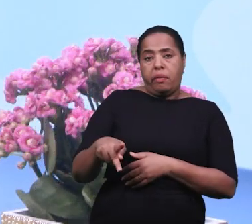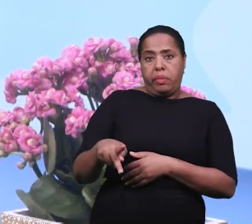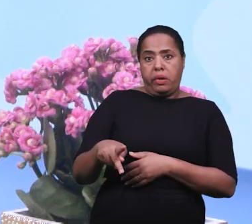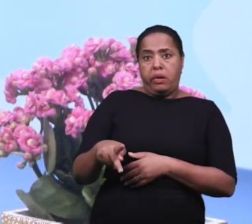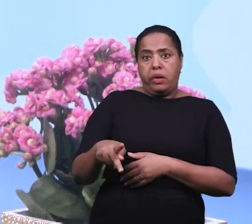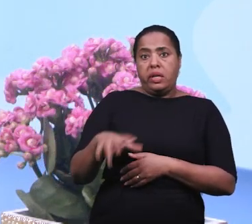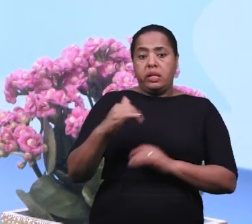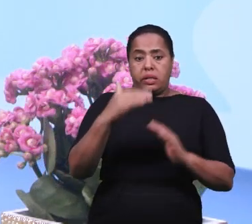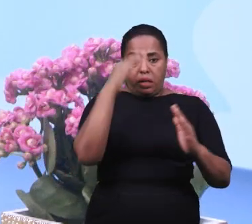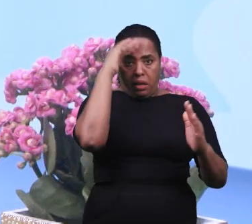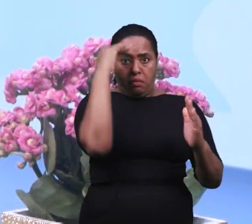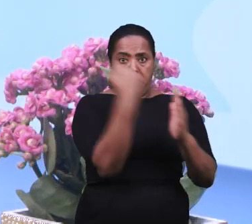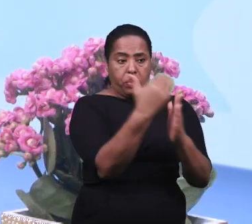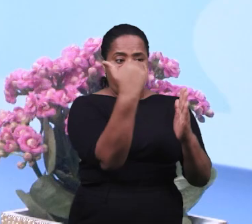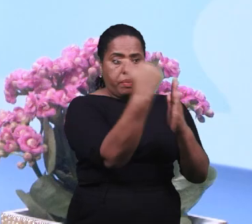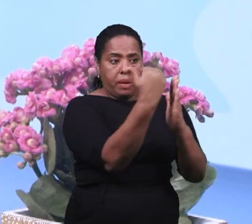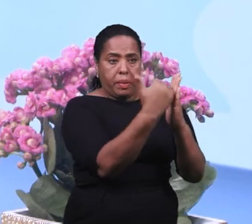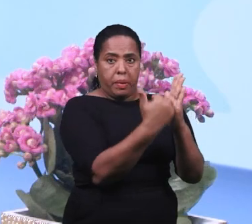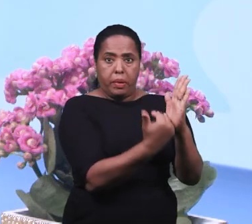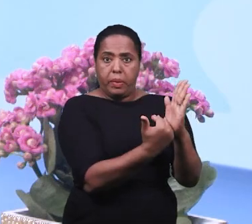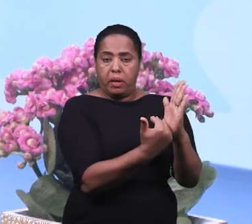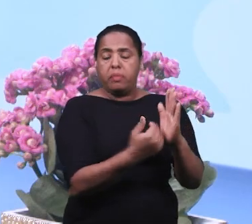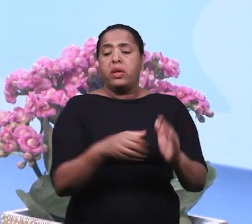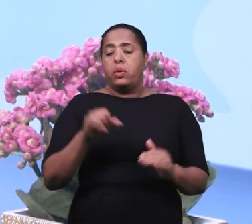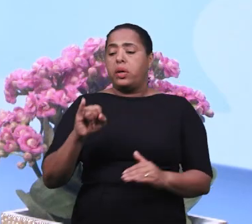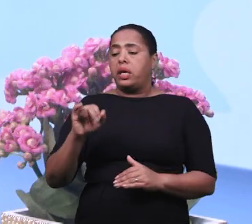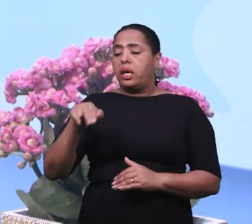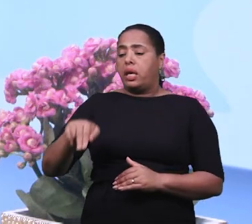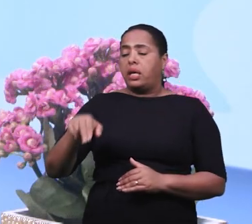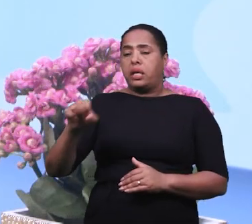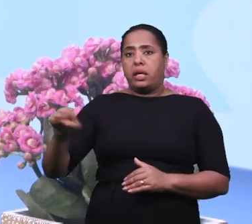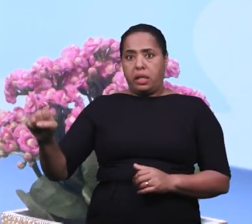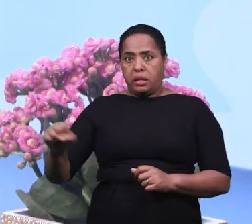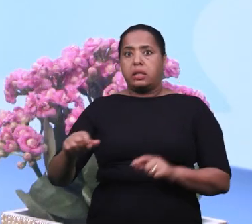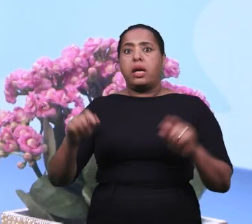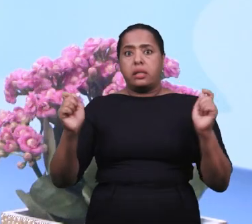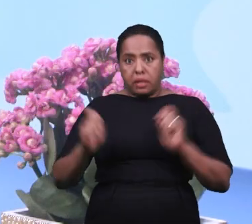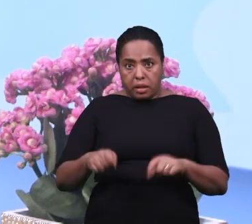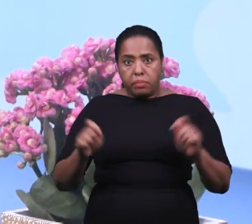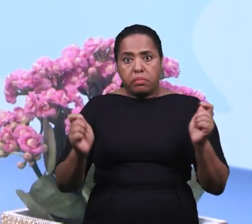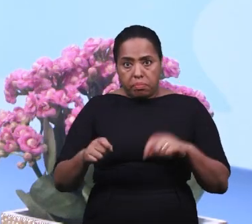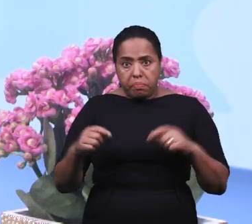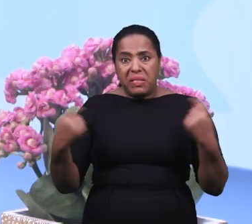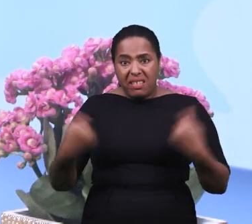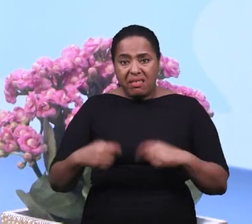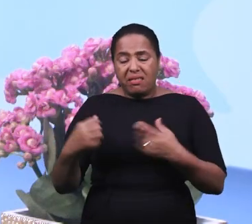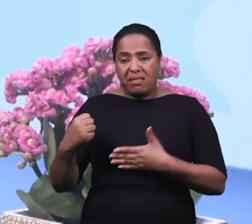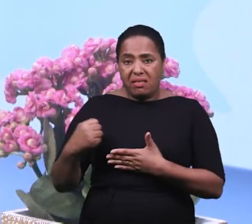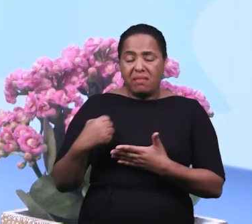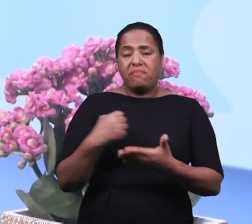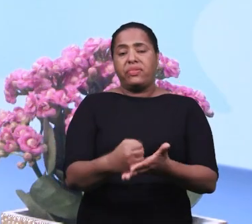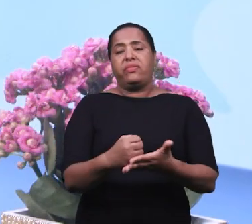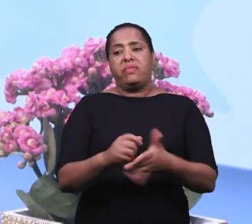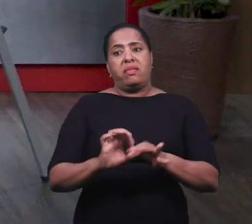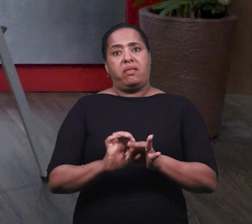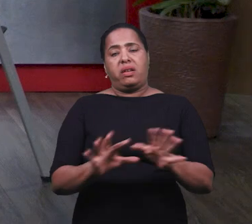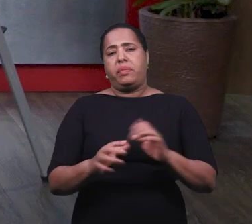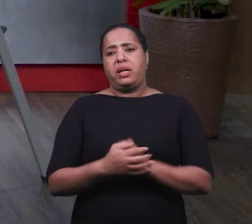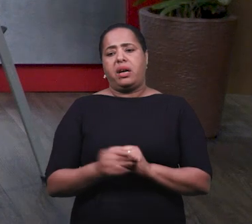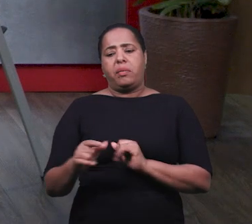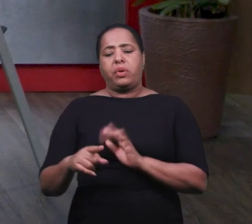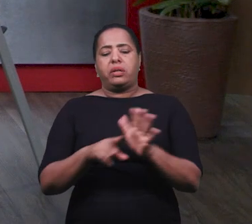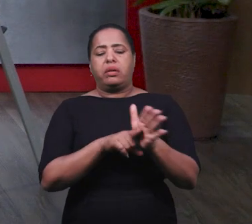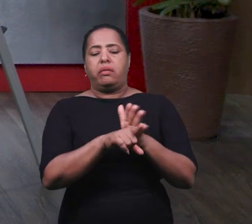os requisitos. Tem vários exemplos. E o INSS tem que averbar esse tempo. Porque tinha que ter sido fiscalizado